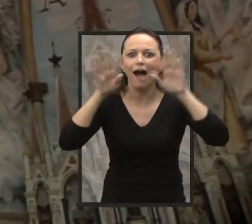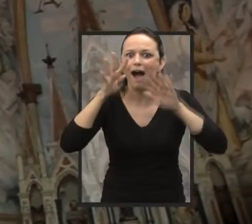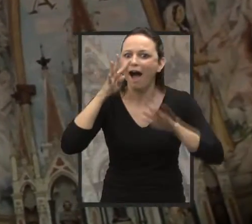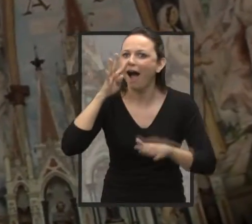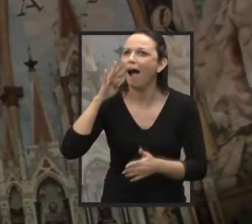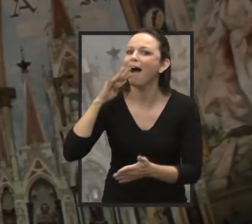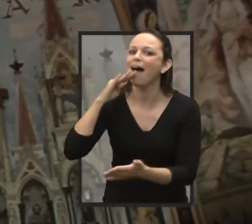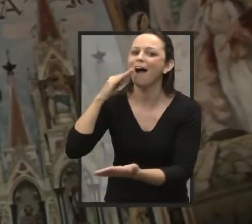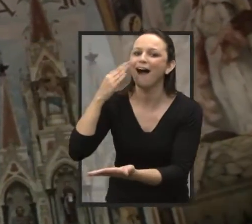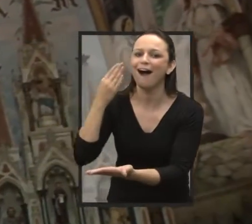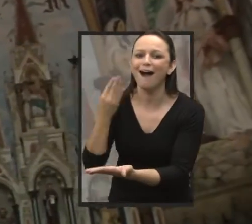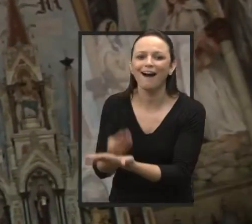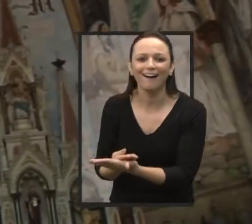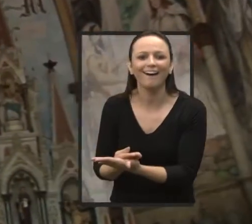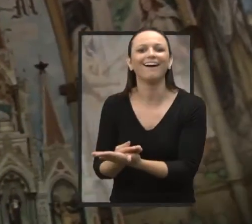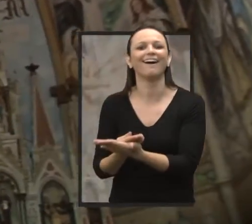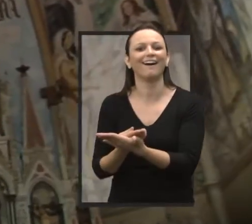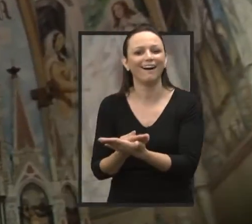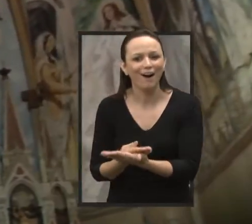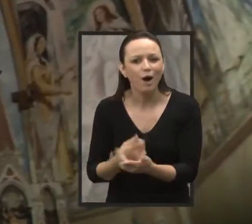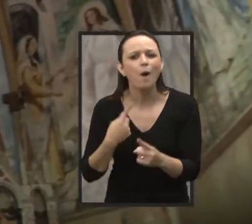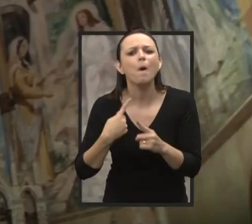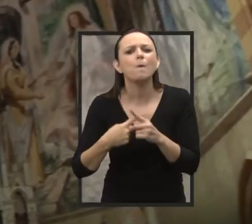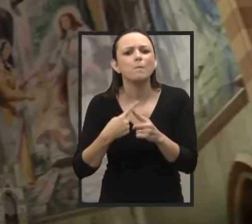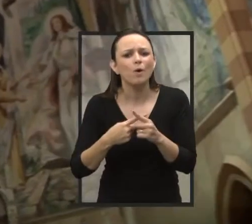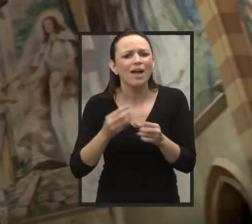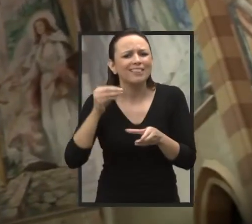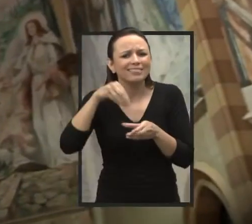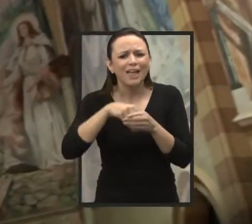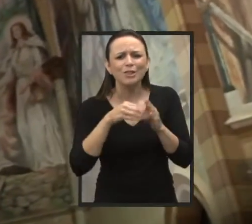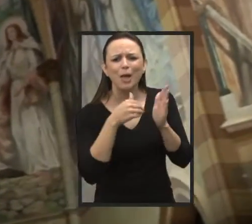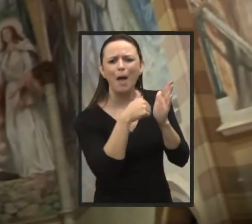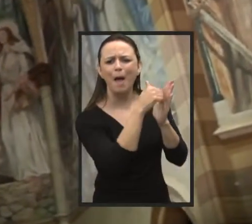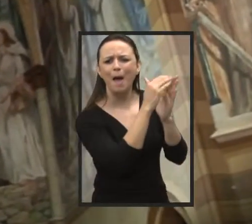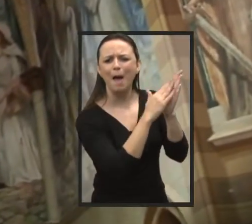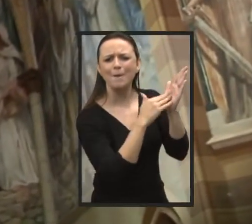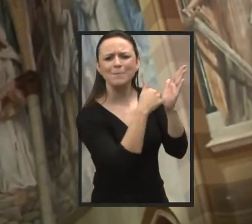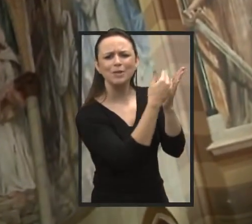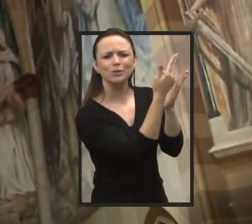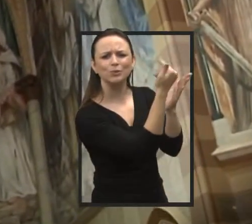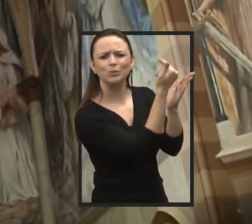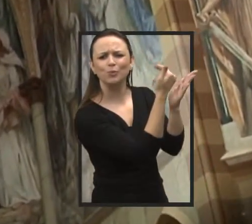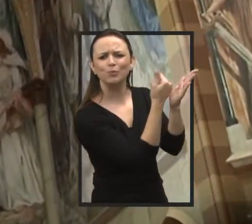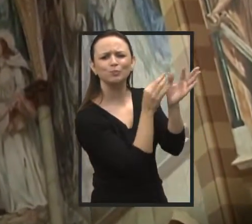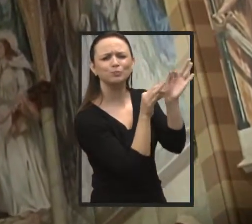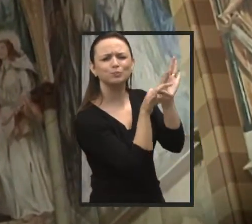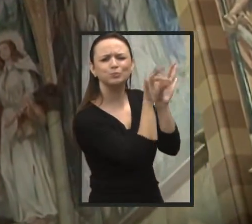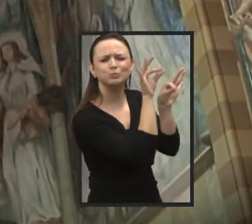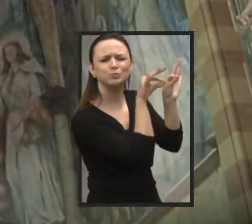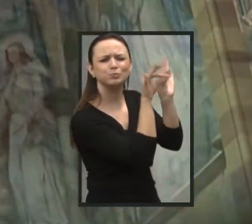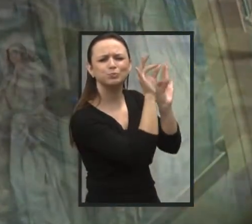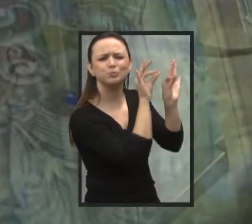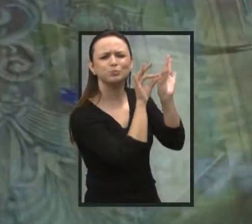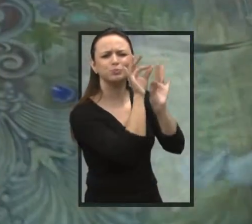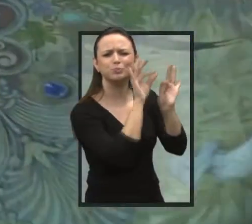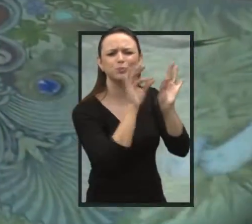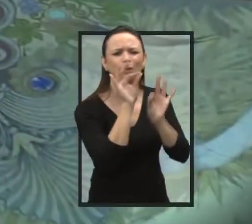fica embasbacado de fato mesmo, porque a riqueza das pinturas, para o interior de São Paulo,